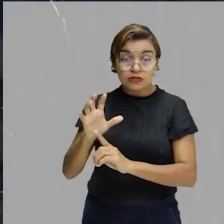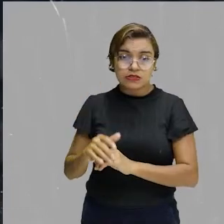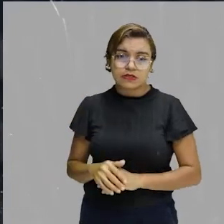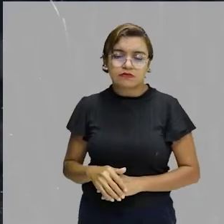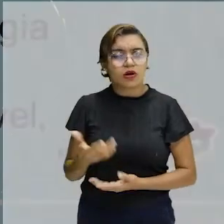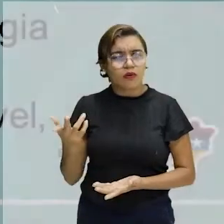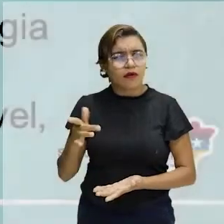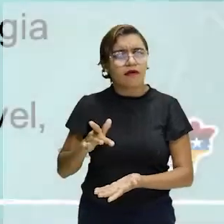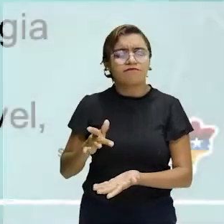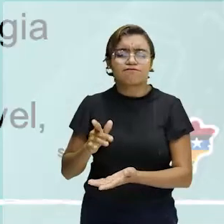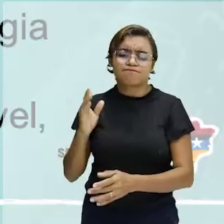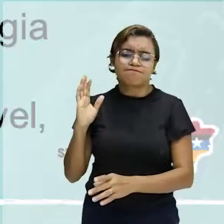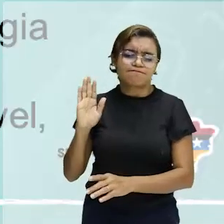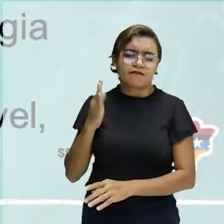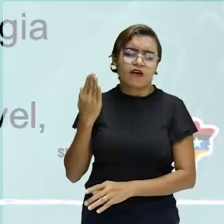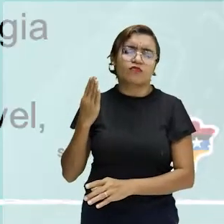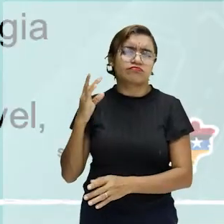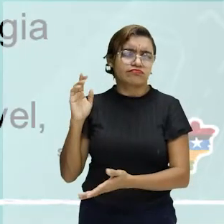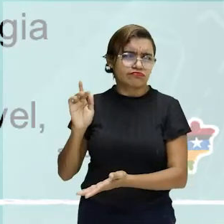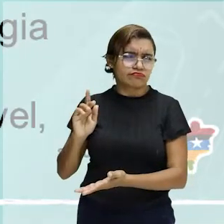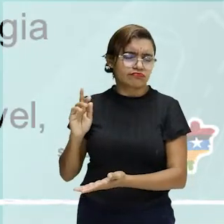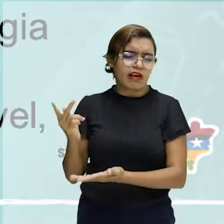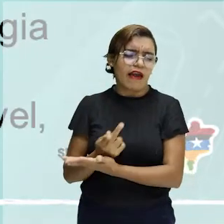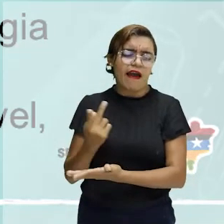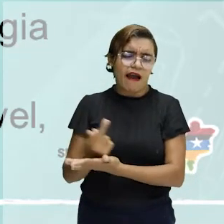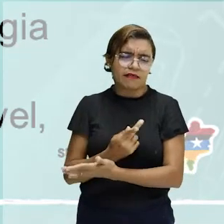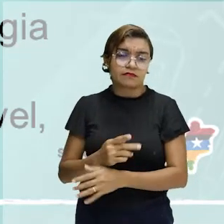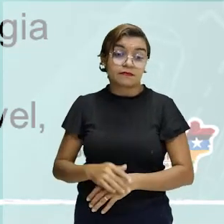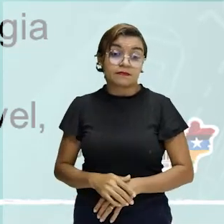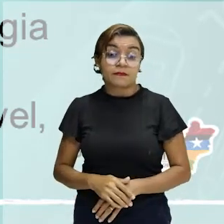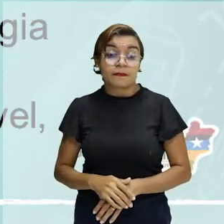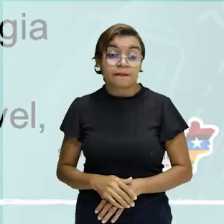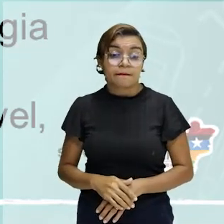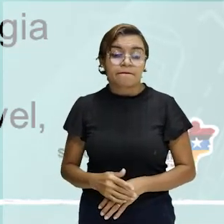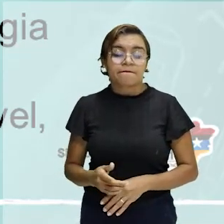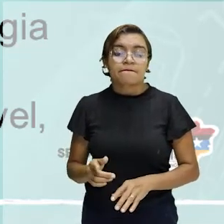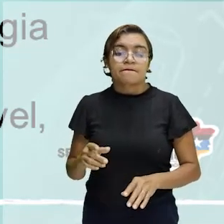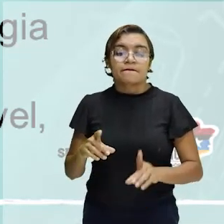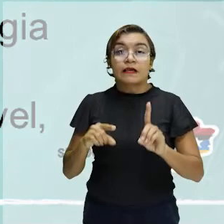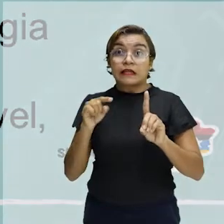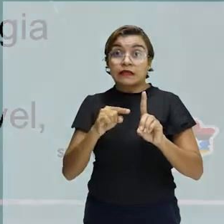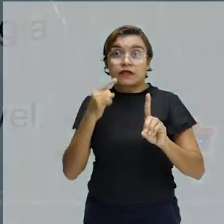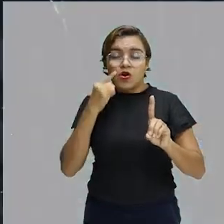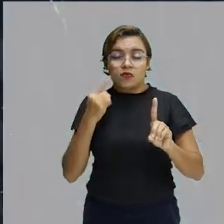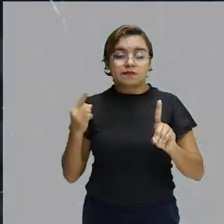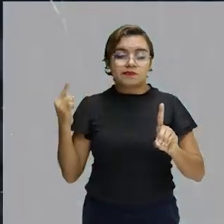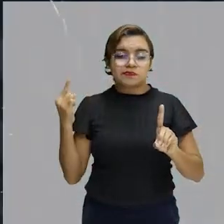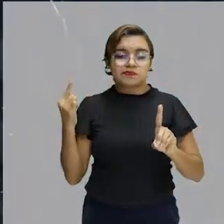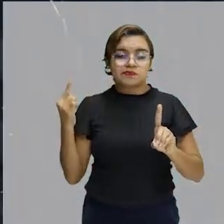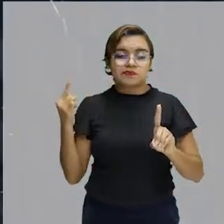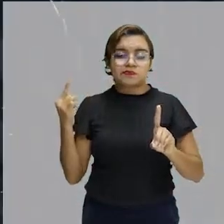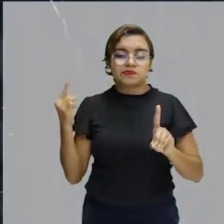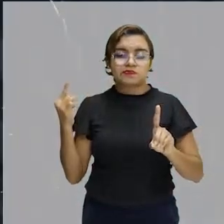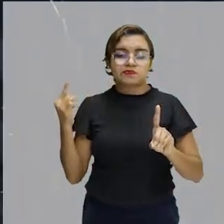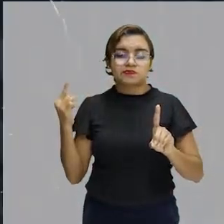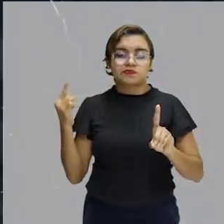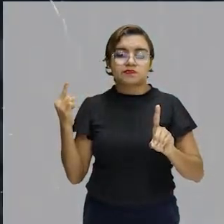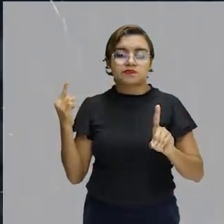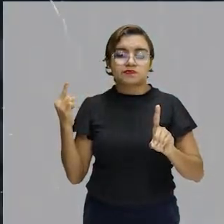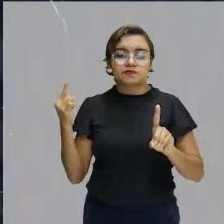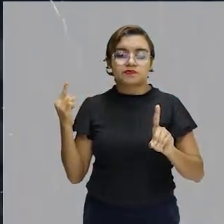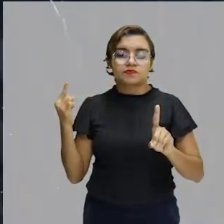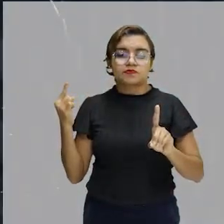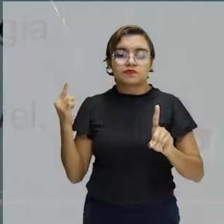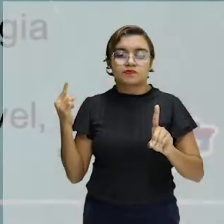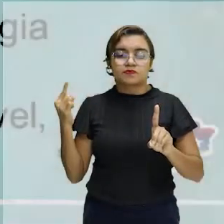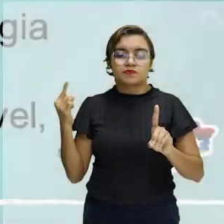a letra D, né, retração, ou seja, é uma desvantagem a diminuição da instalação de usinas de energia renovável como provenientes do